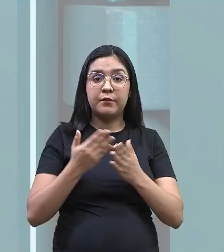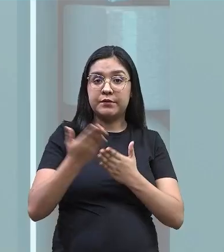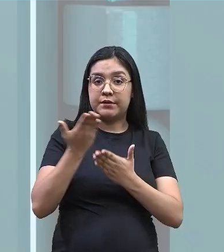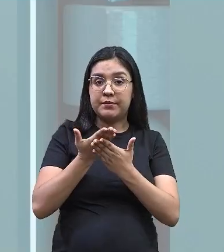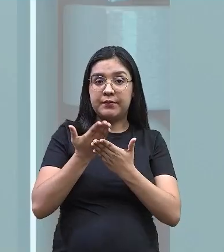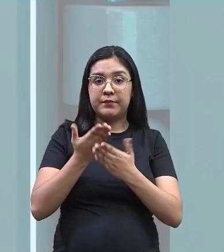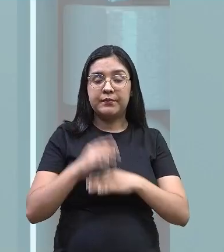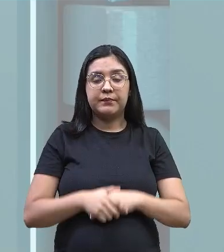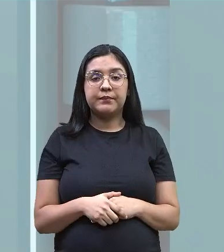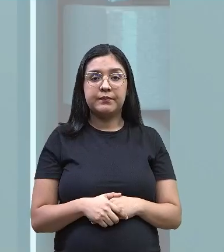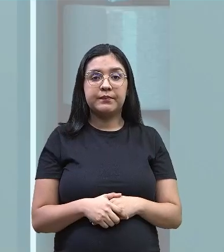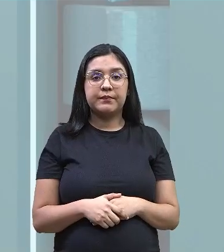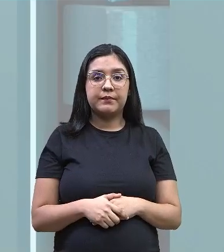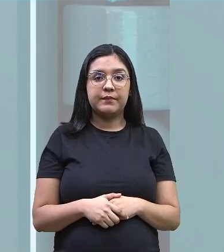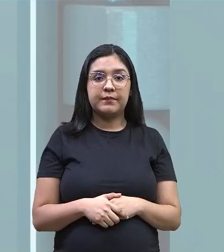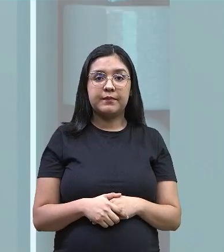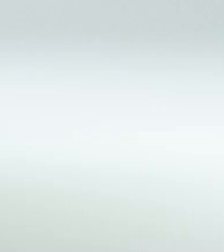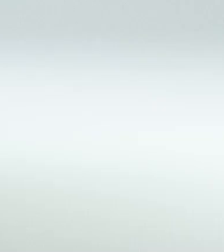aula.